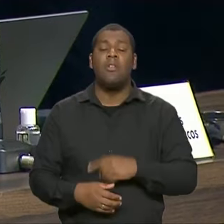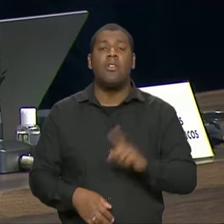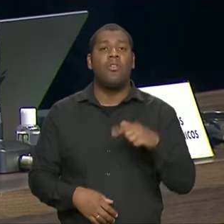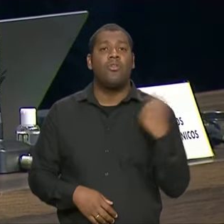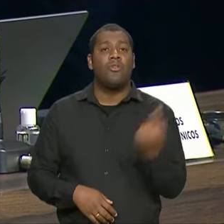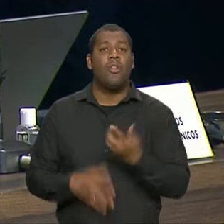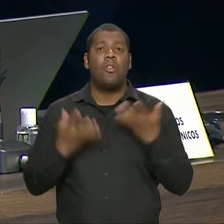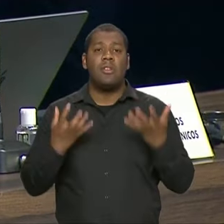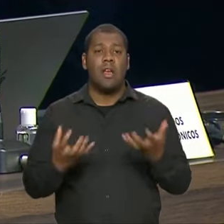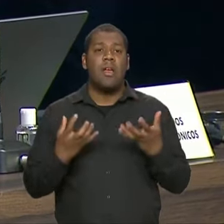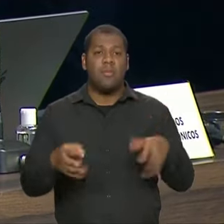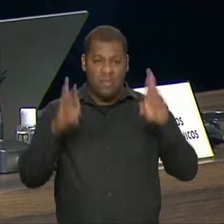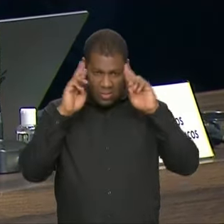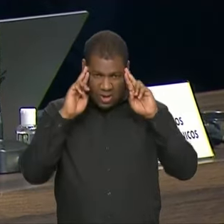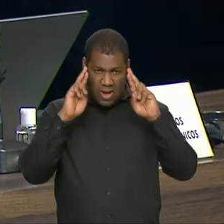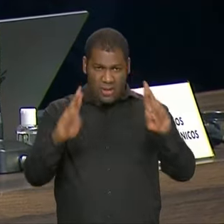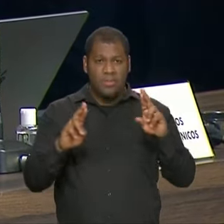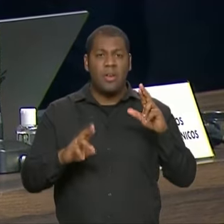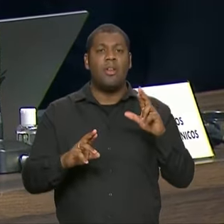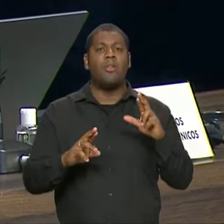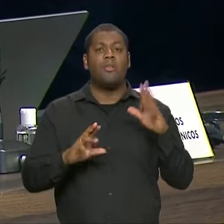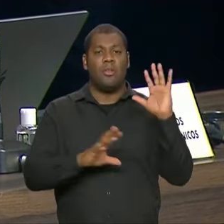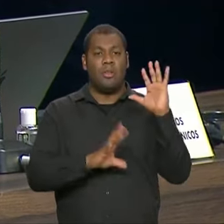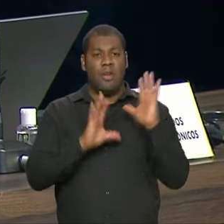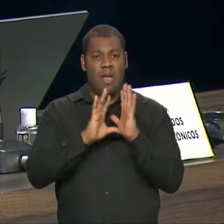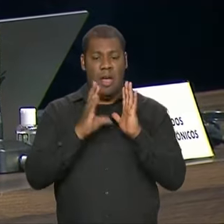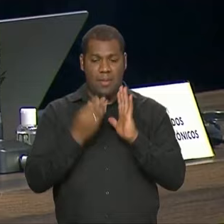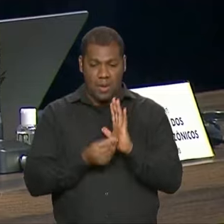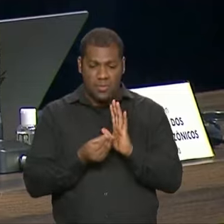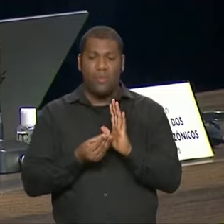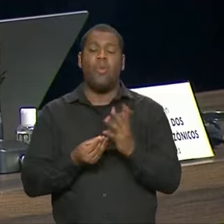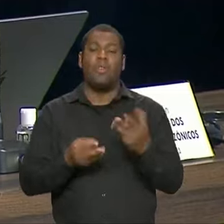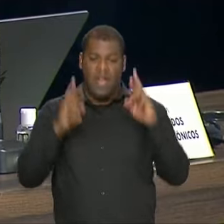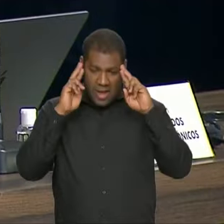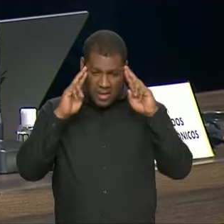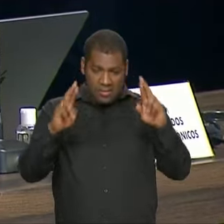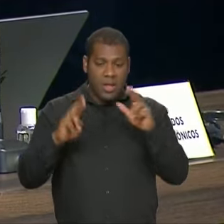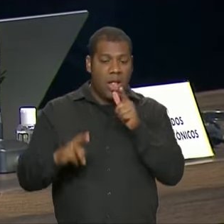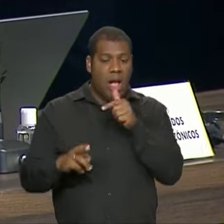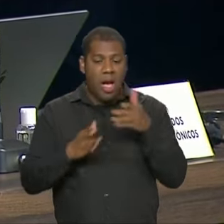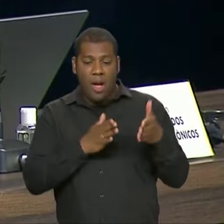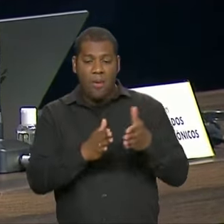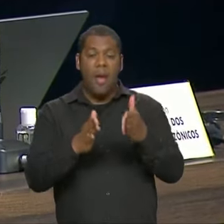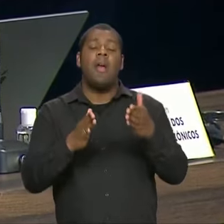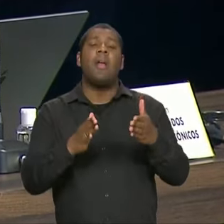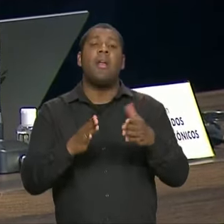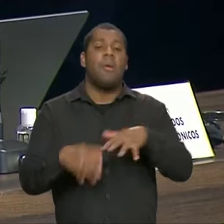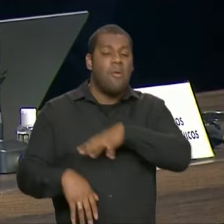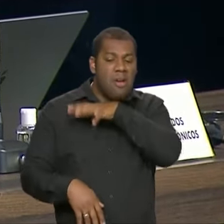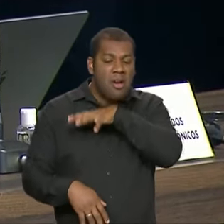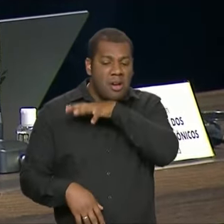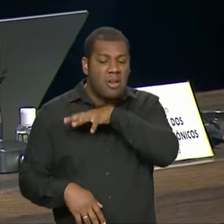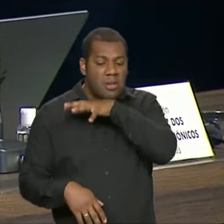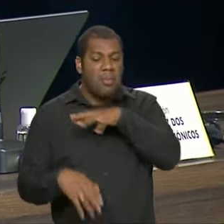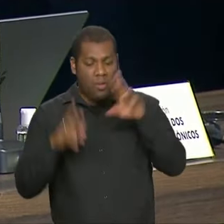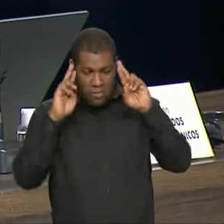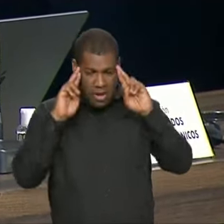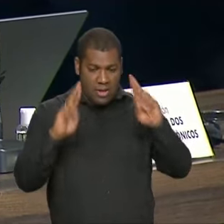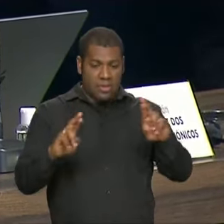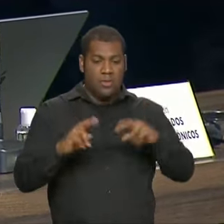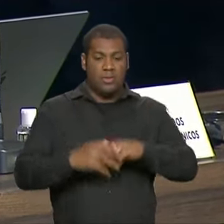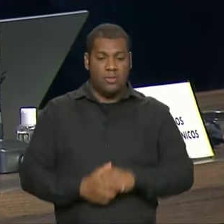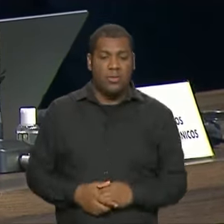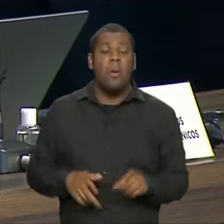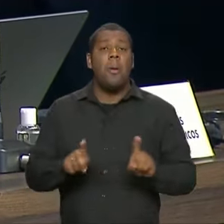reconheçam os direitos da Amazônia, dos seus rios, dos seus animais, não de forma discursiva ou lírica, mas de